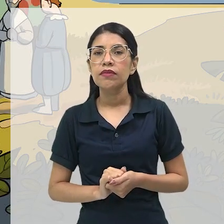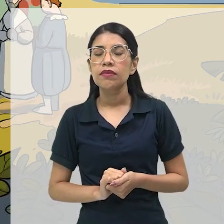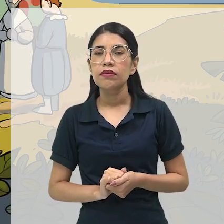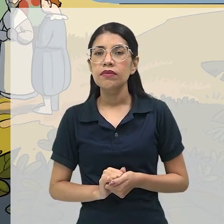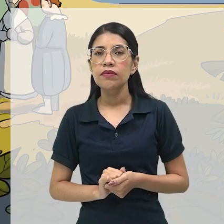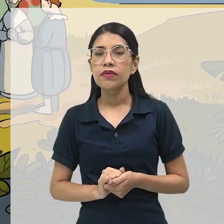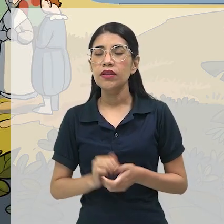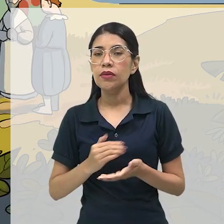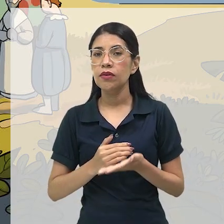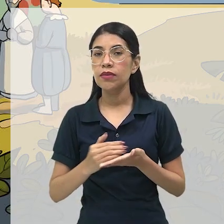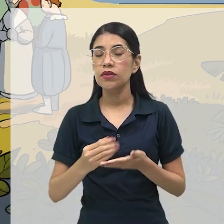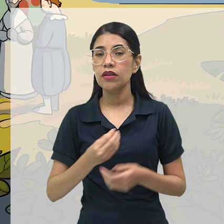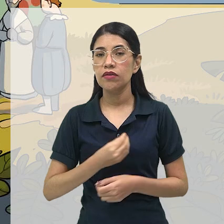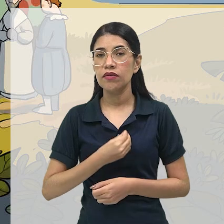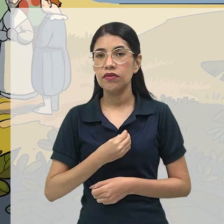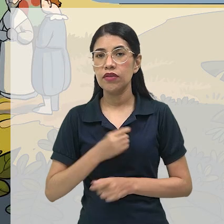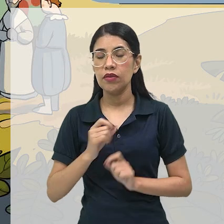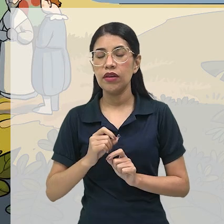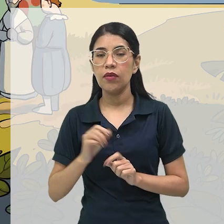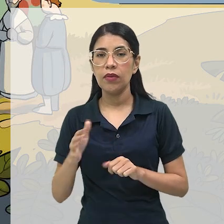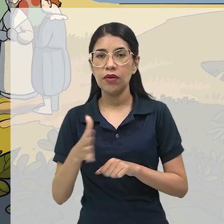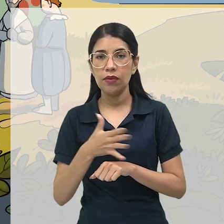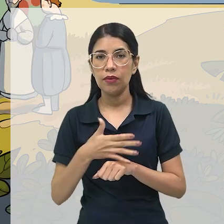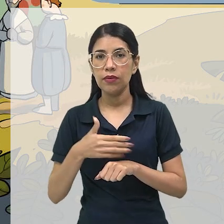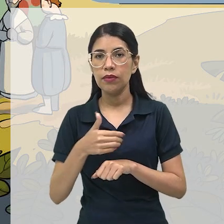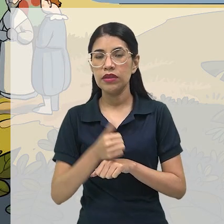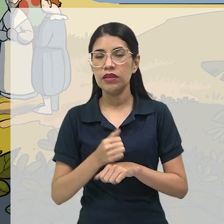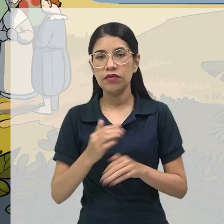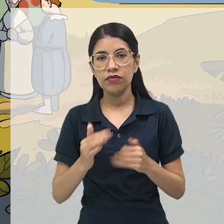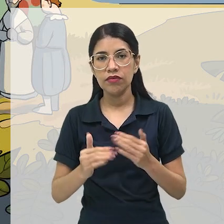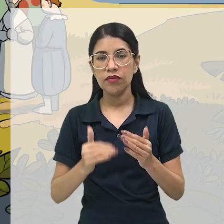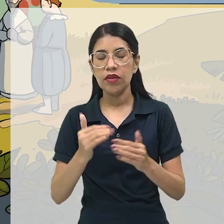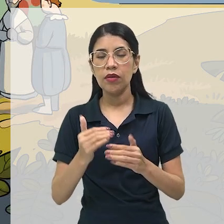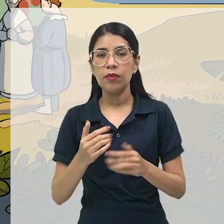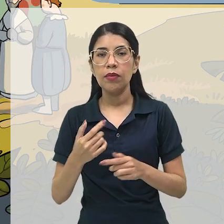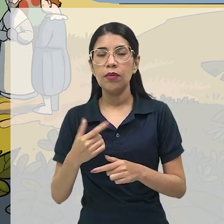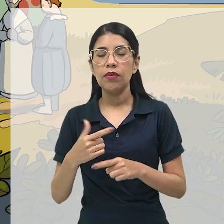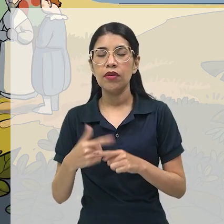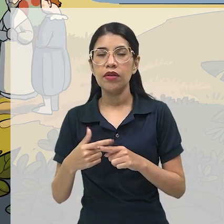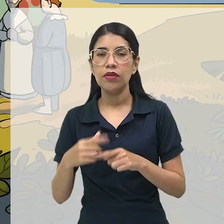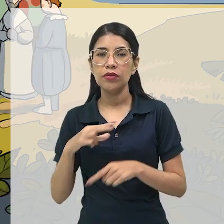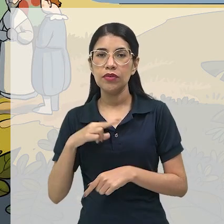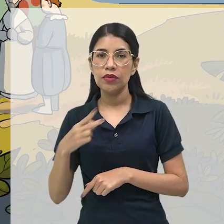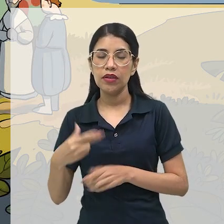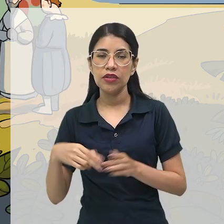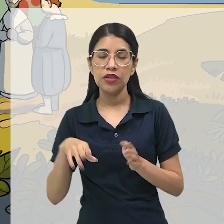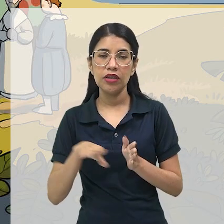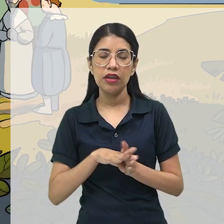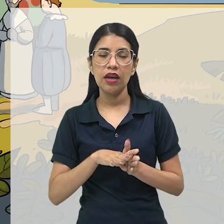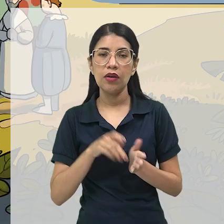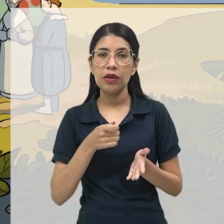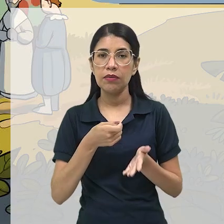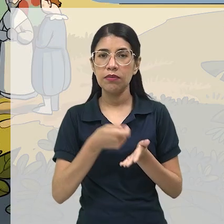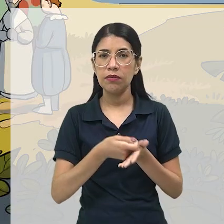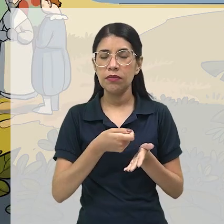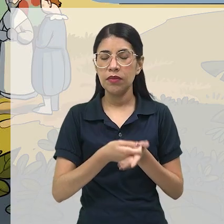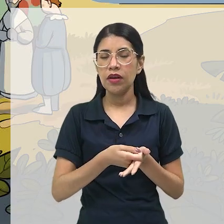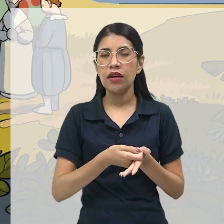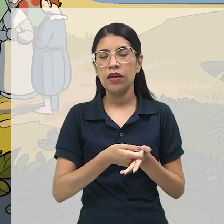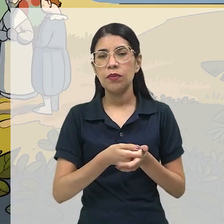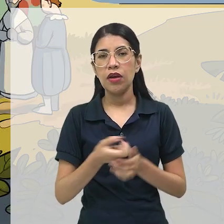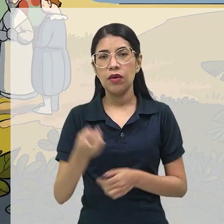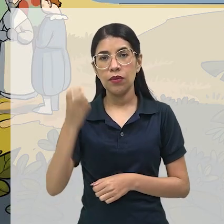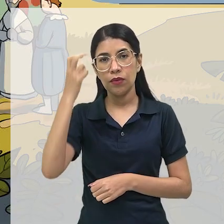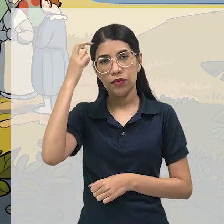gente começou a viver um processo de colonização, onde os portugueses chegaram e colocaram ali muito da sua